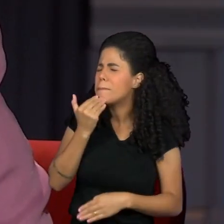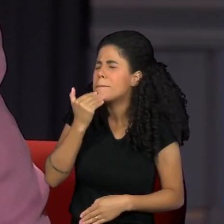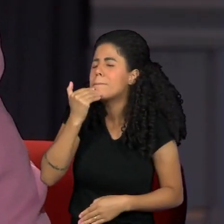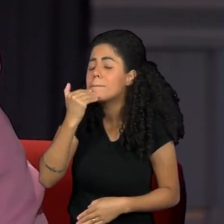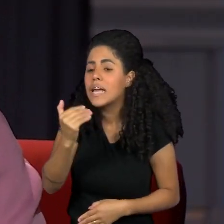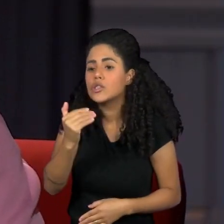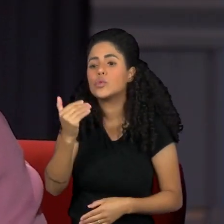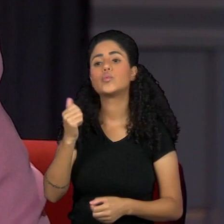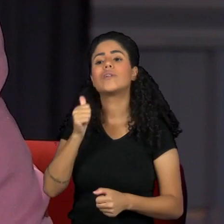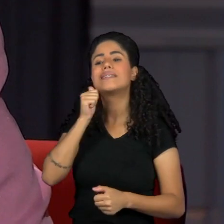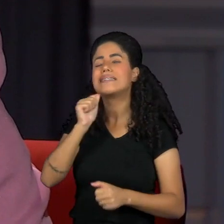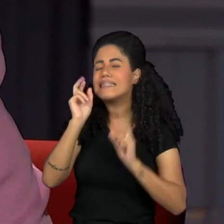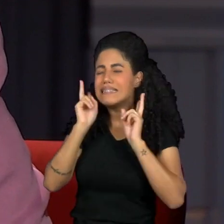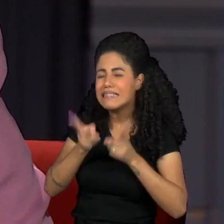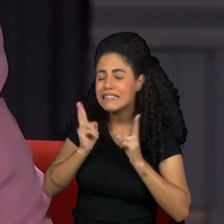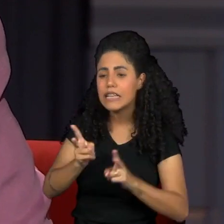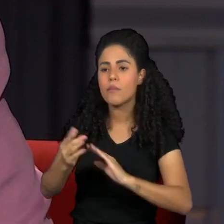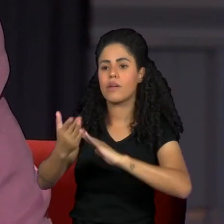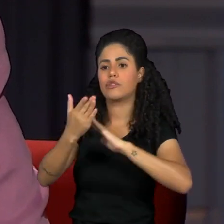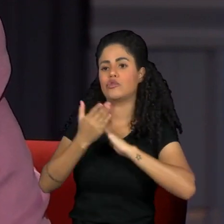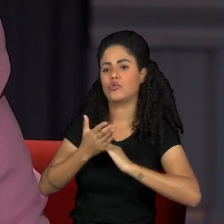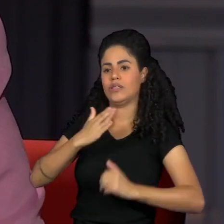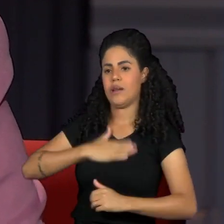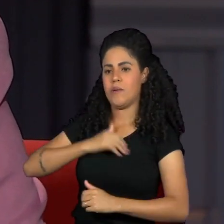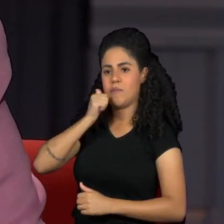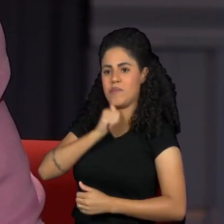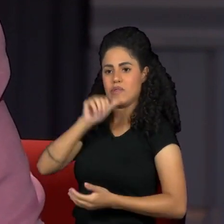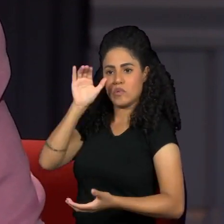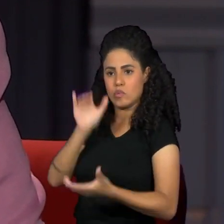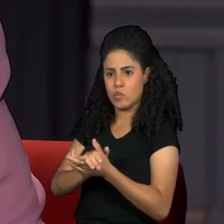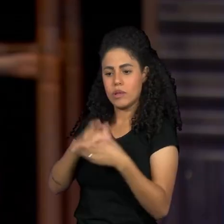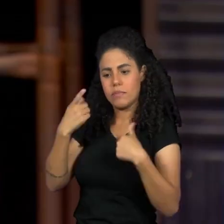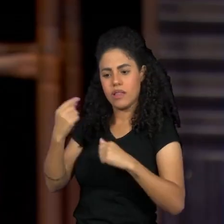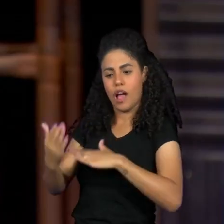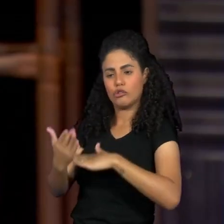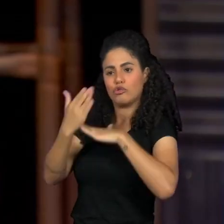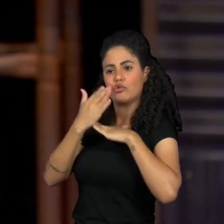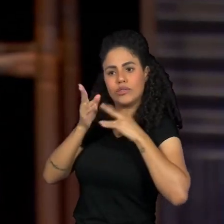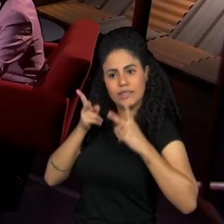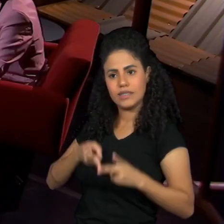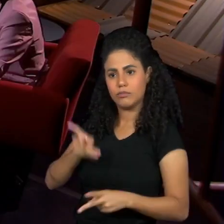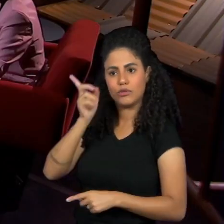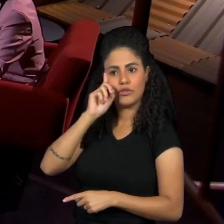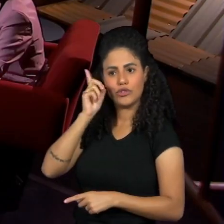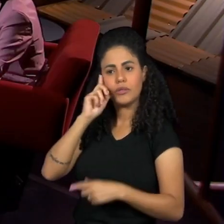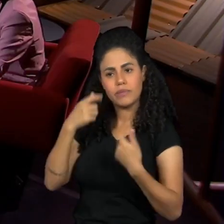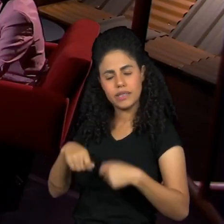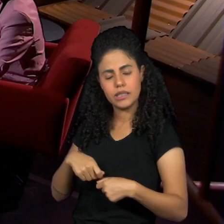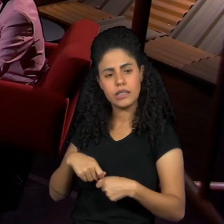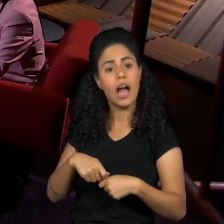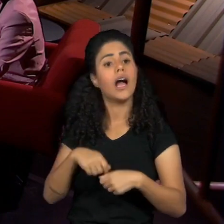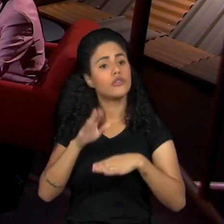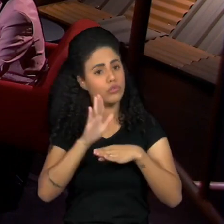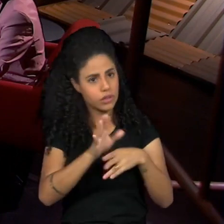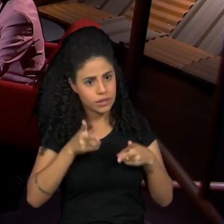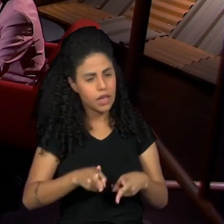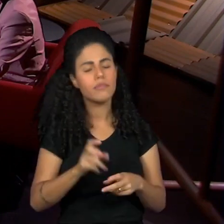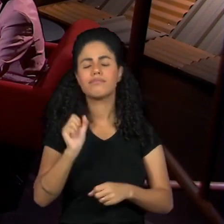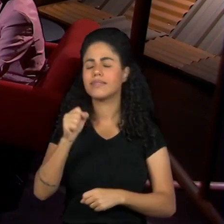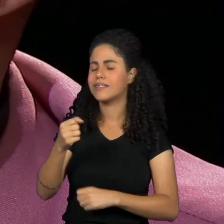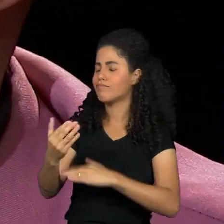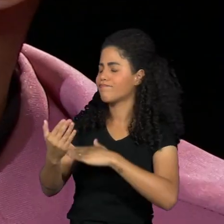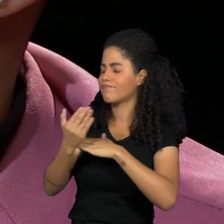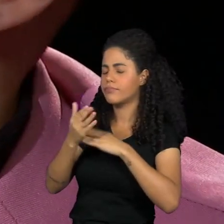eu entendi que ser autista é precisar, sim, de suporte. De pedir ajuda. E pedir ajuda. Tá. Foi, assim, um momento